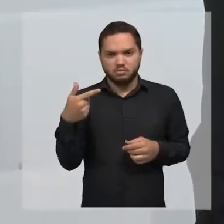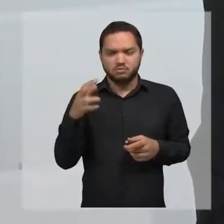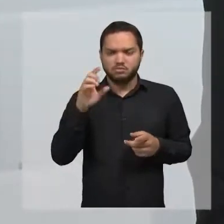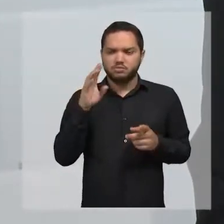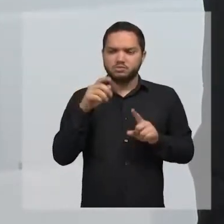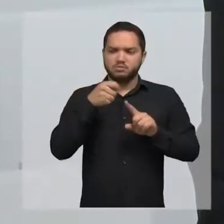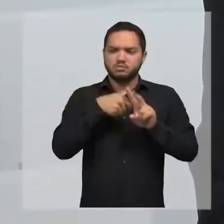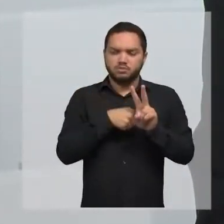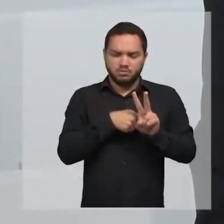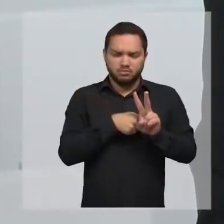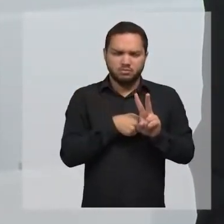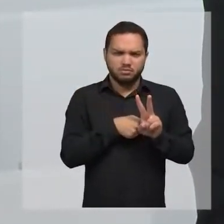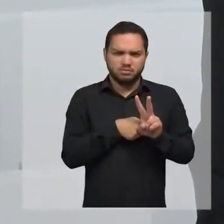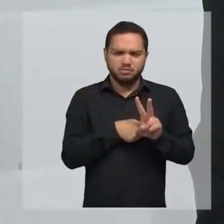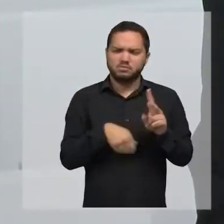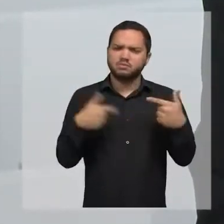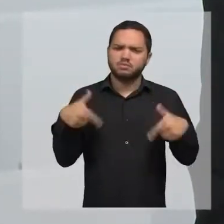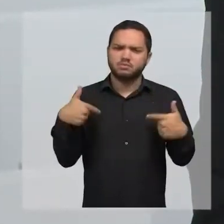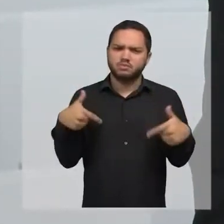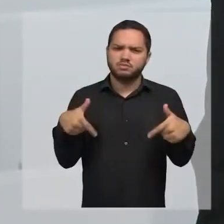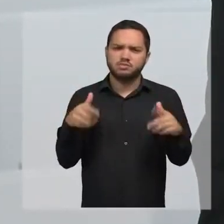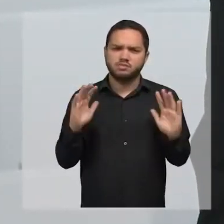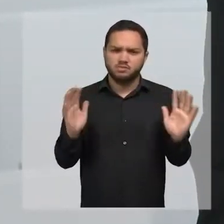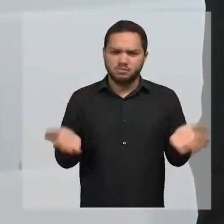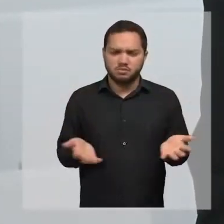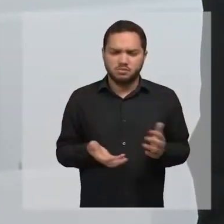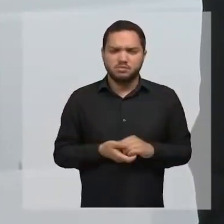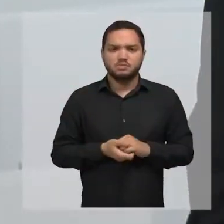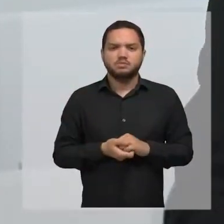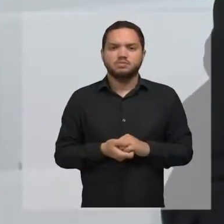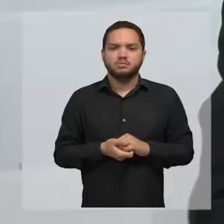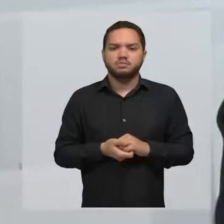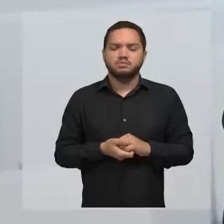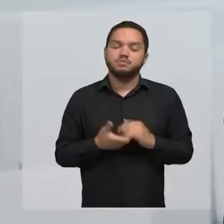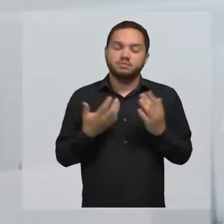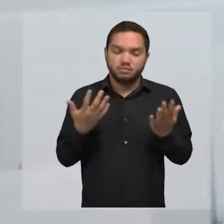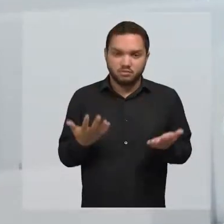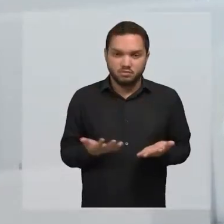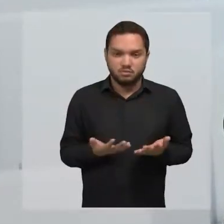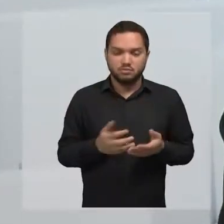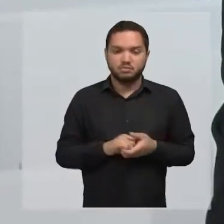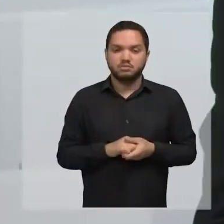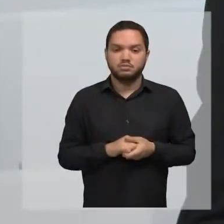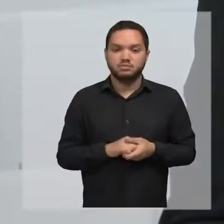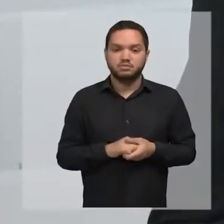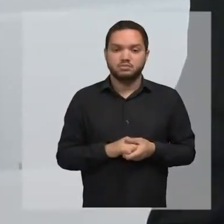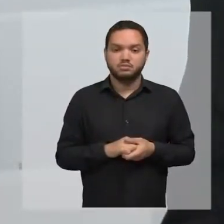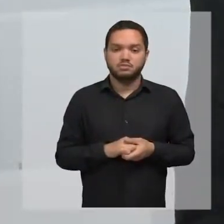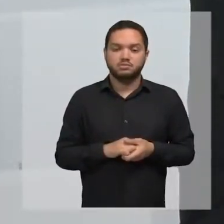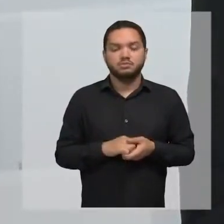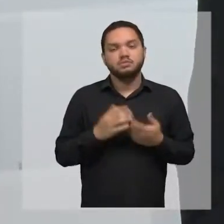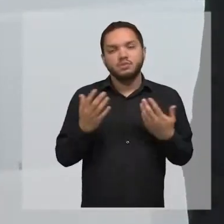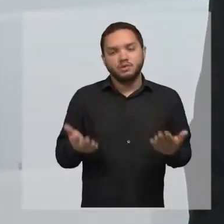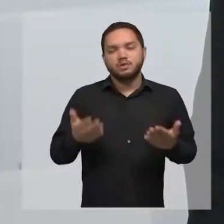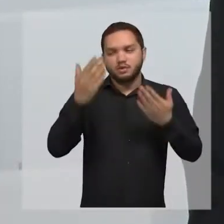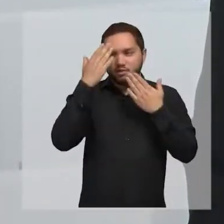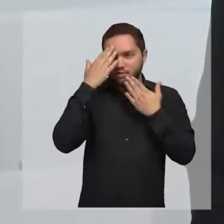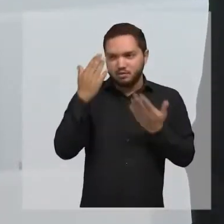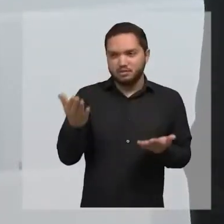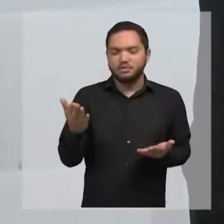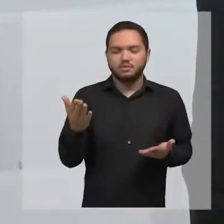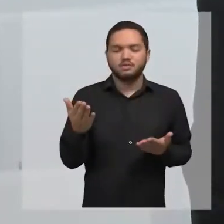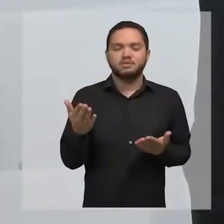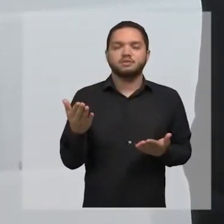menos de 2 meses de atividades legislativas, né? Com este balanço, nós vamos aqui